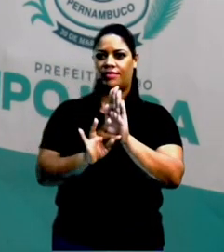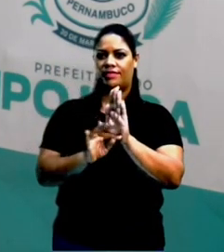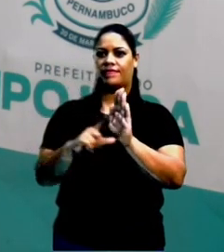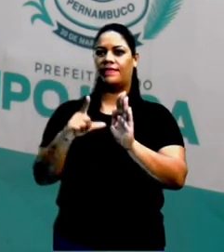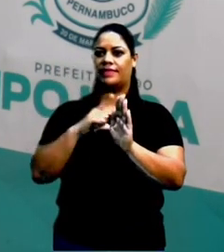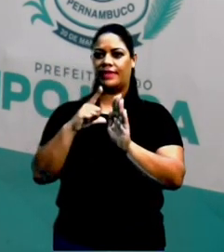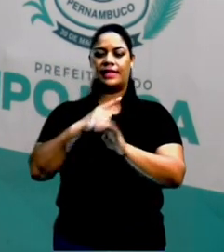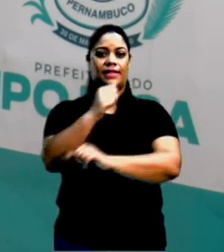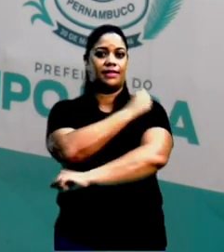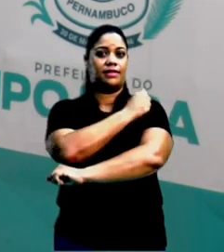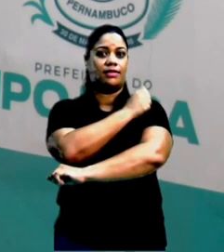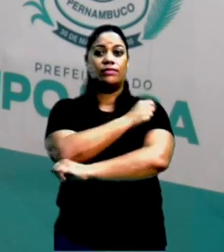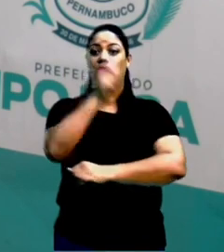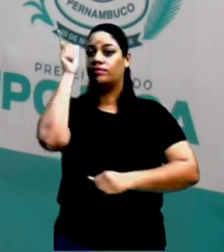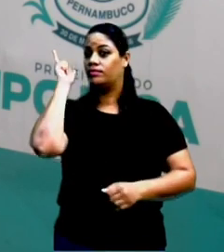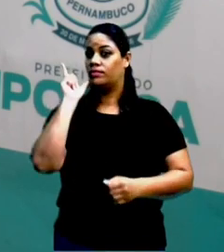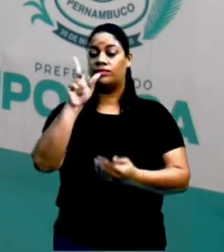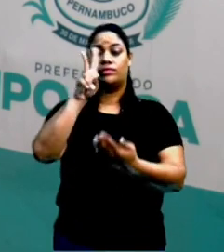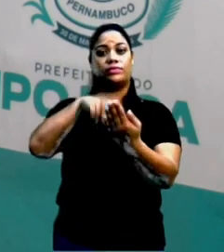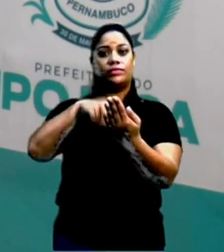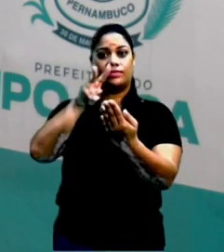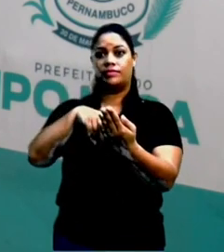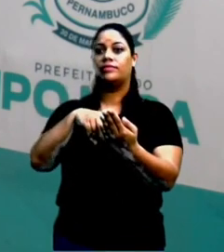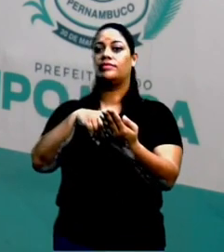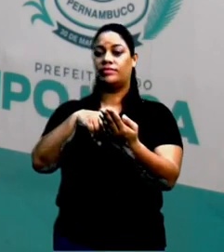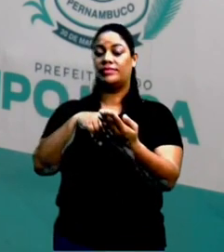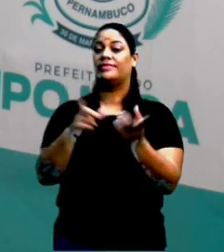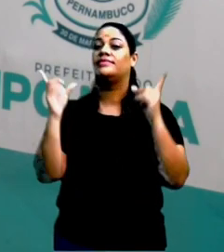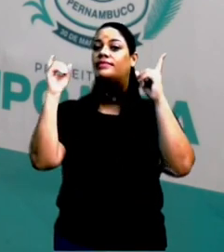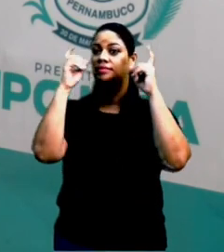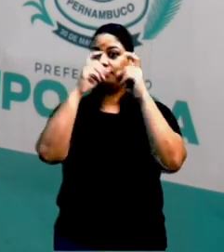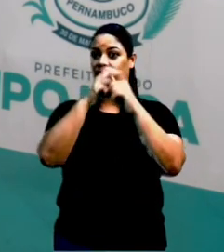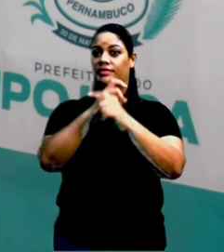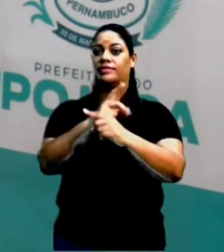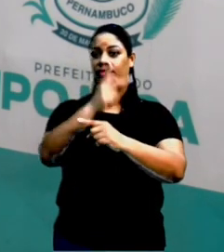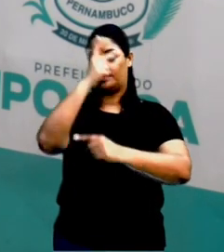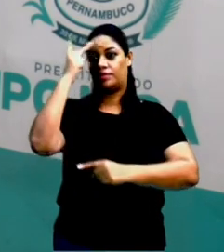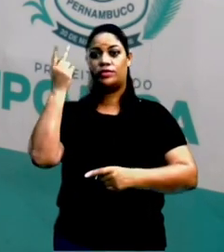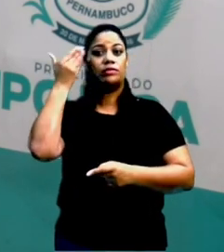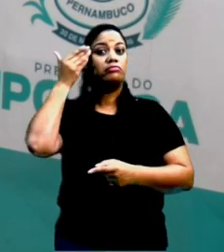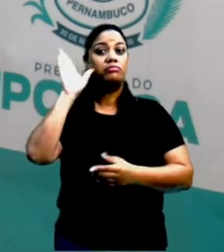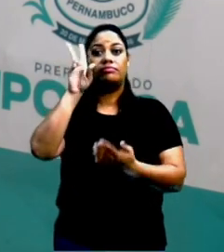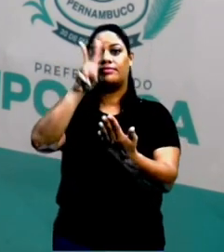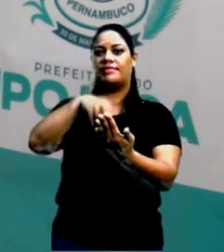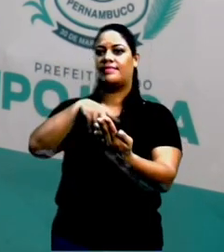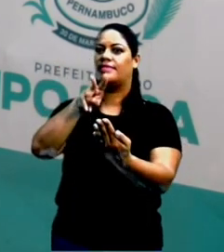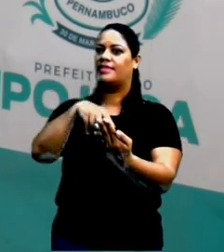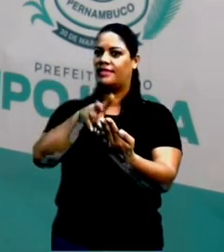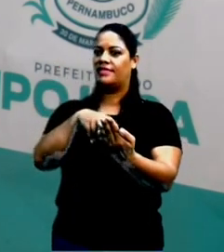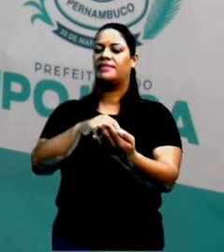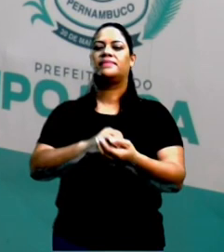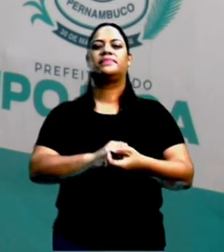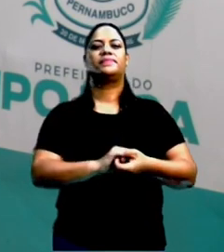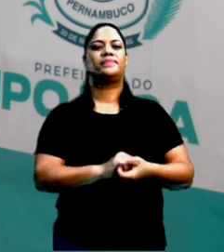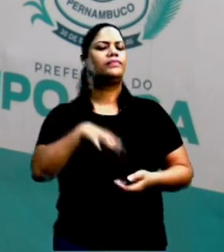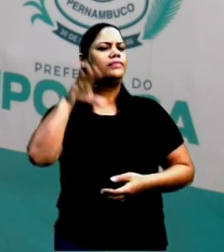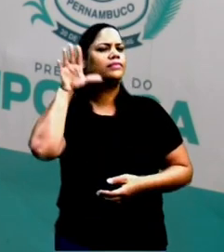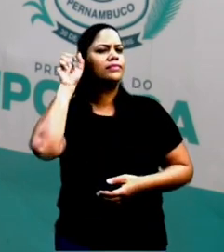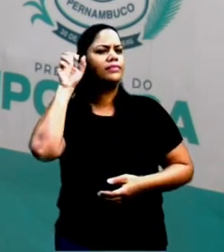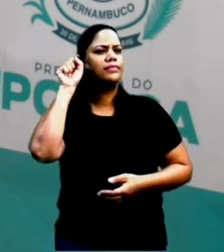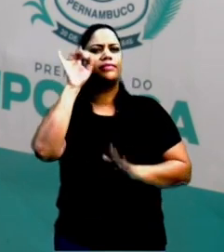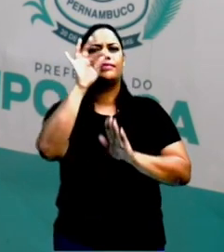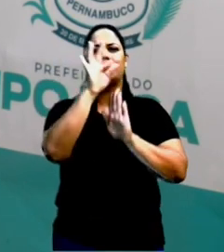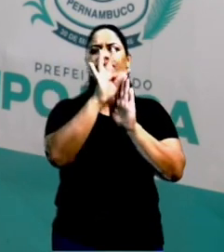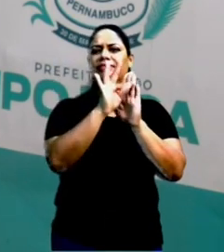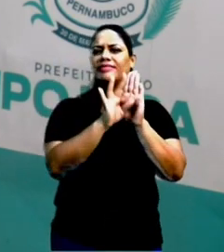tem alunos que ainda não conseguem ler. Isso é muito difícil para a pessoa que não sabe ler. Então, a escuta de um